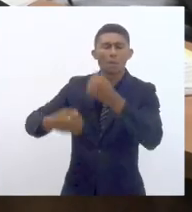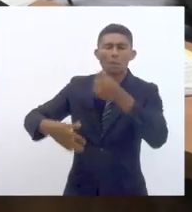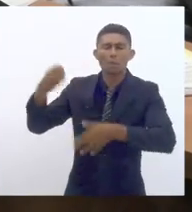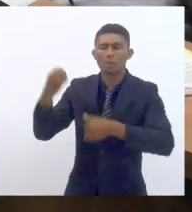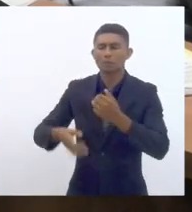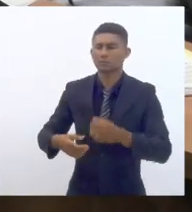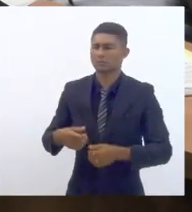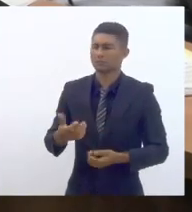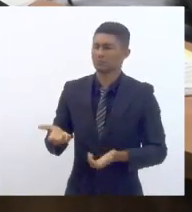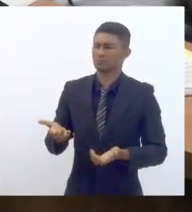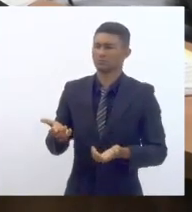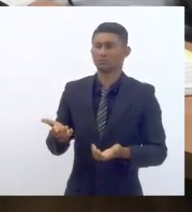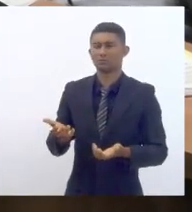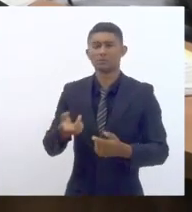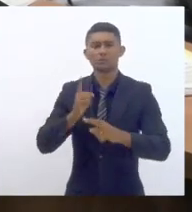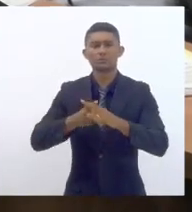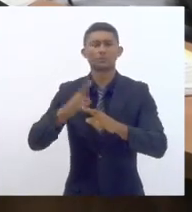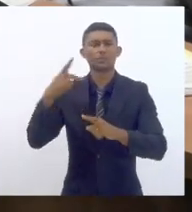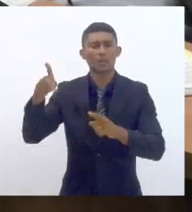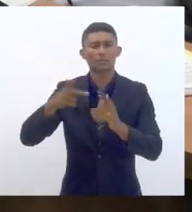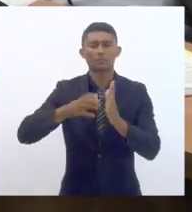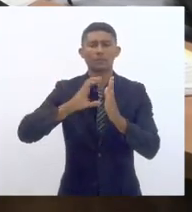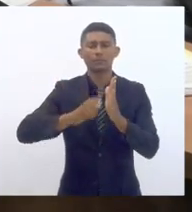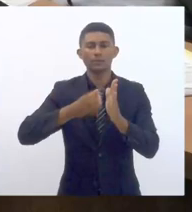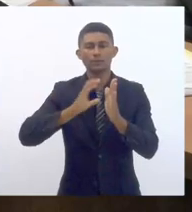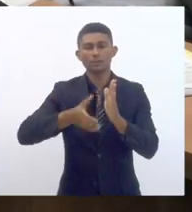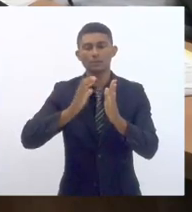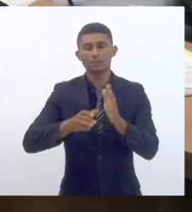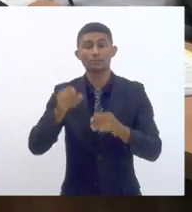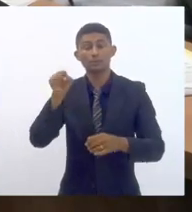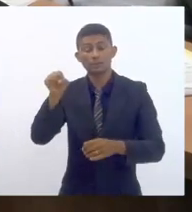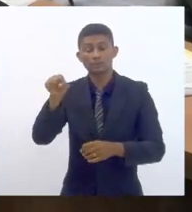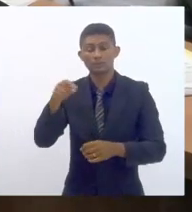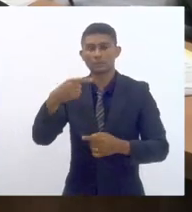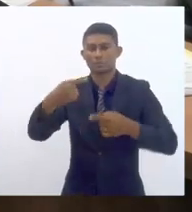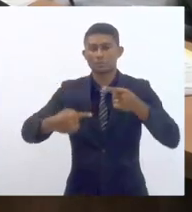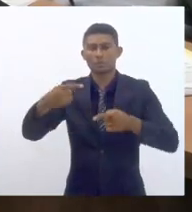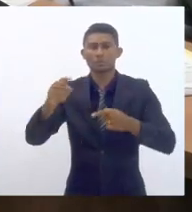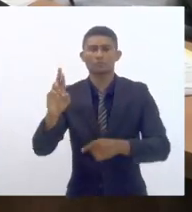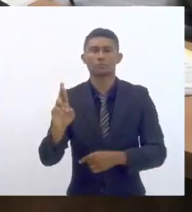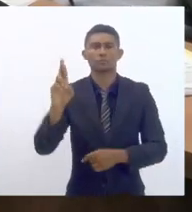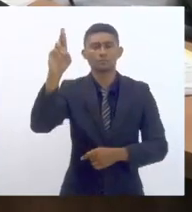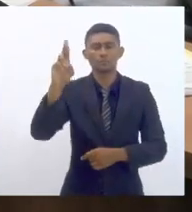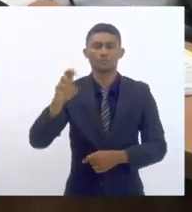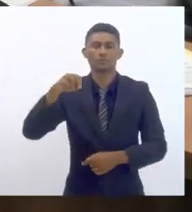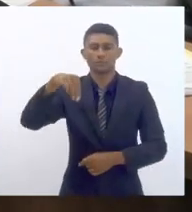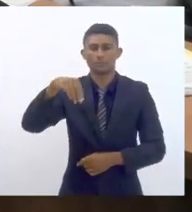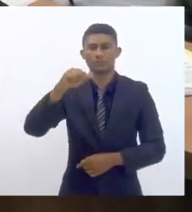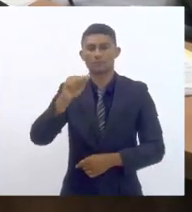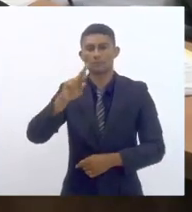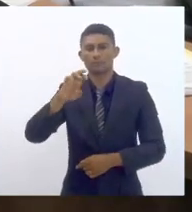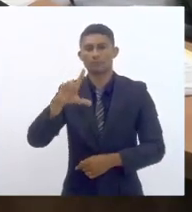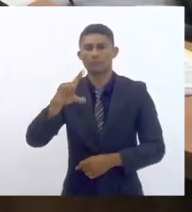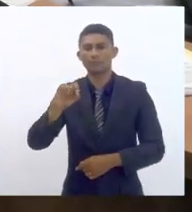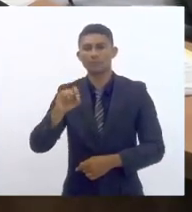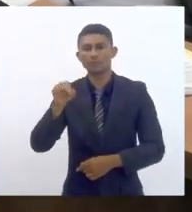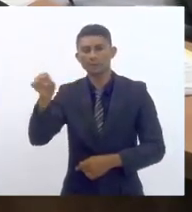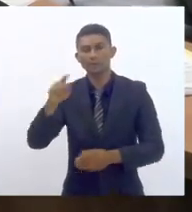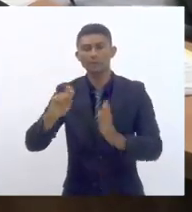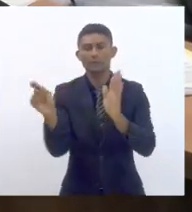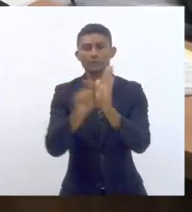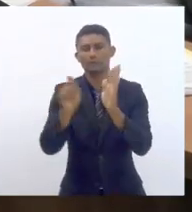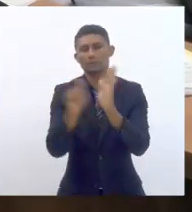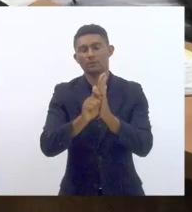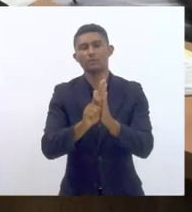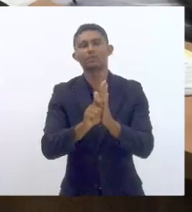porque a história do partido dela, a história do líder político dela, o Marcelo Frouxo, aquele maconheiro que só defende